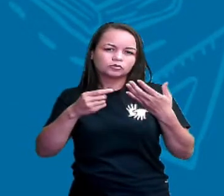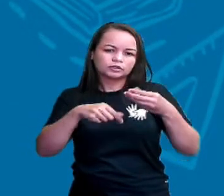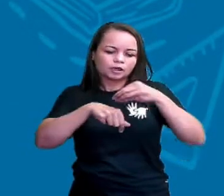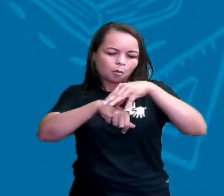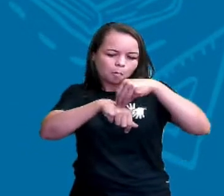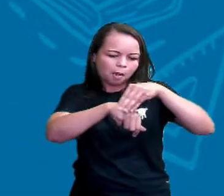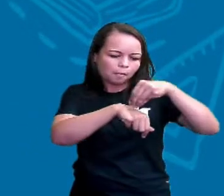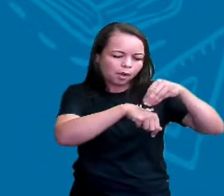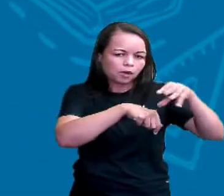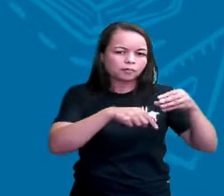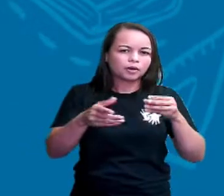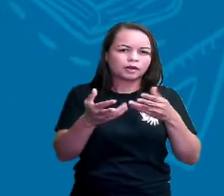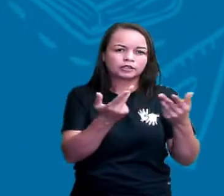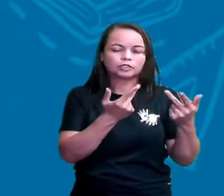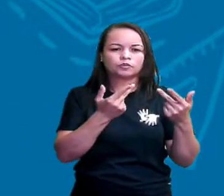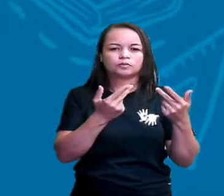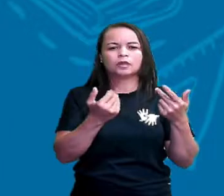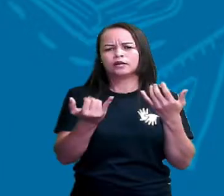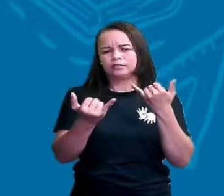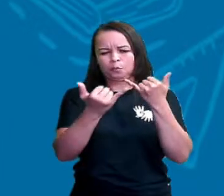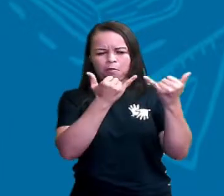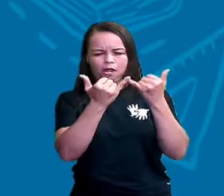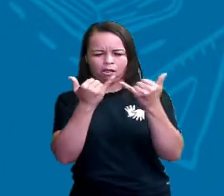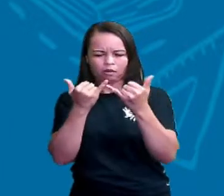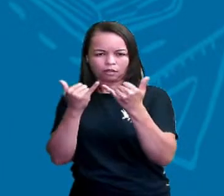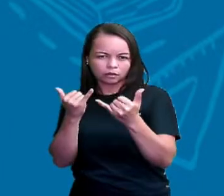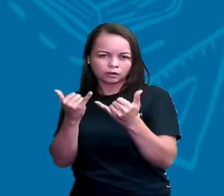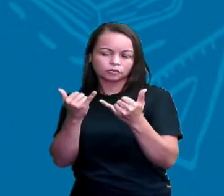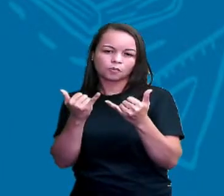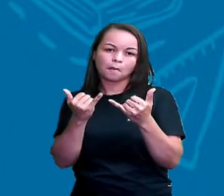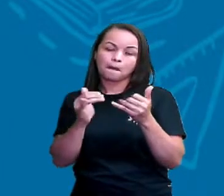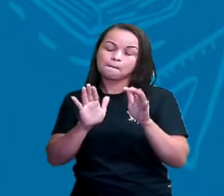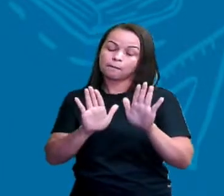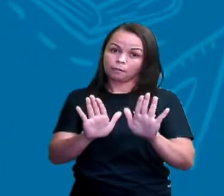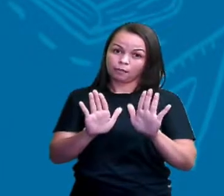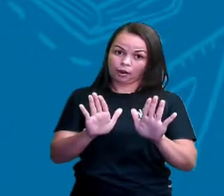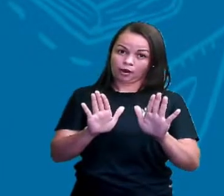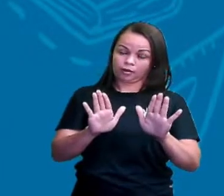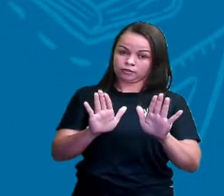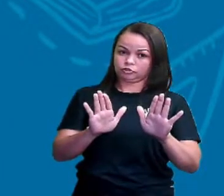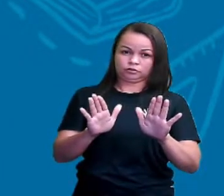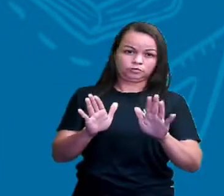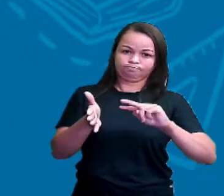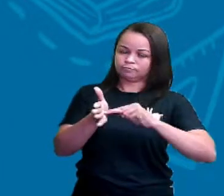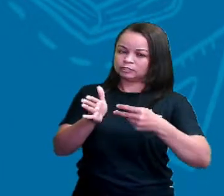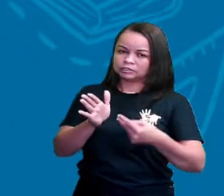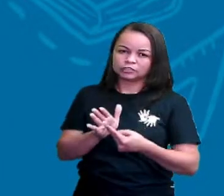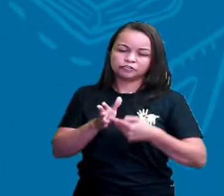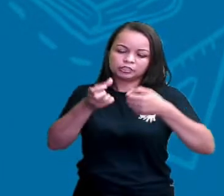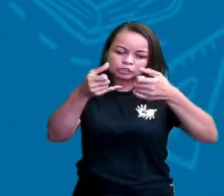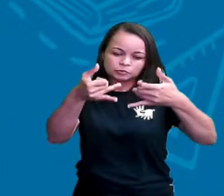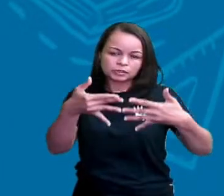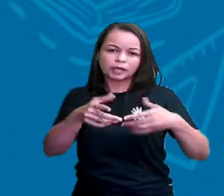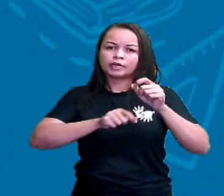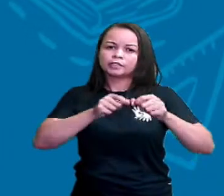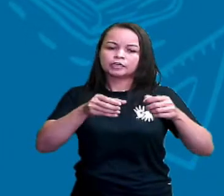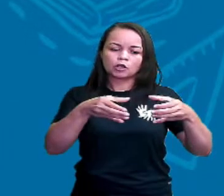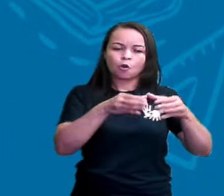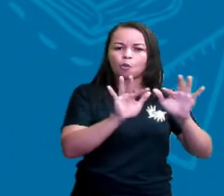que eles vão apresentar em comum. Porém, isso não significa dizer que eles sejam da